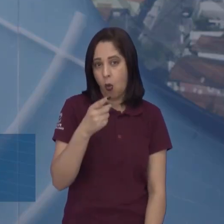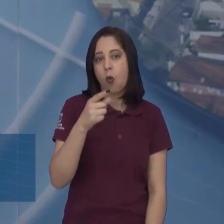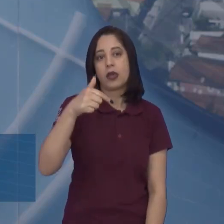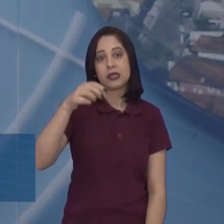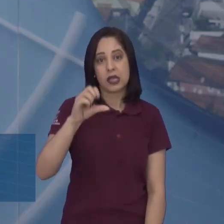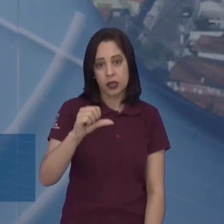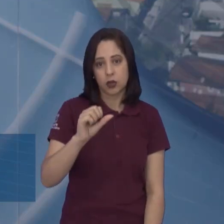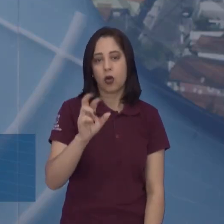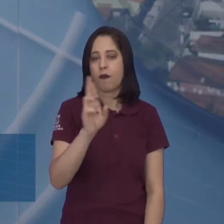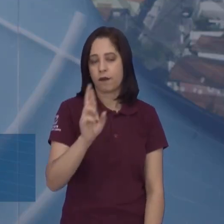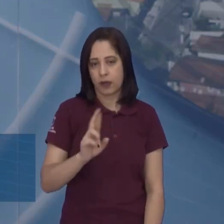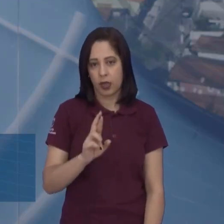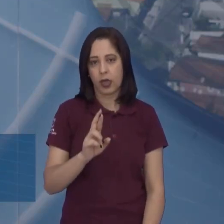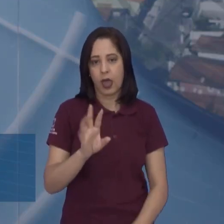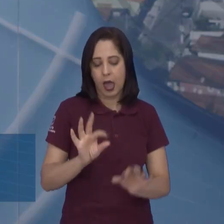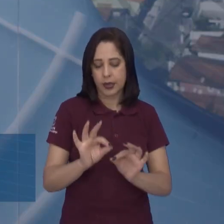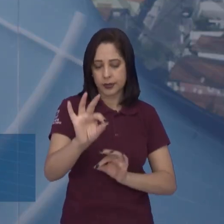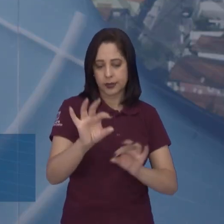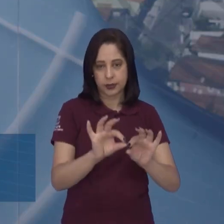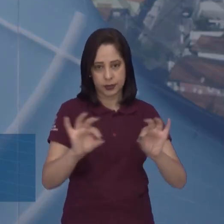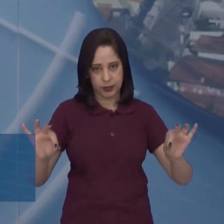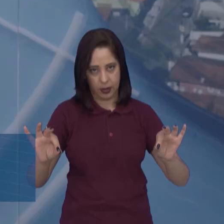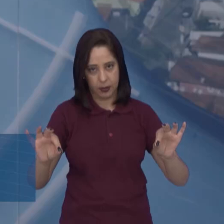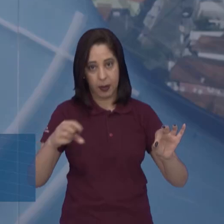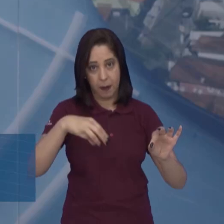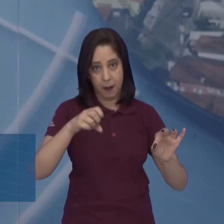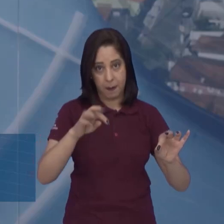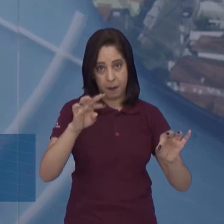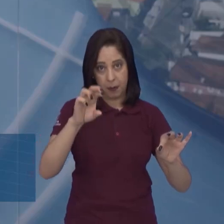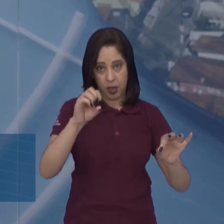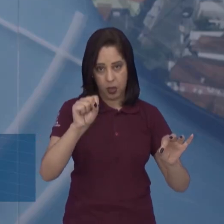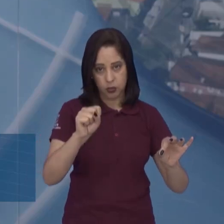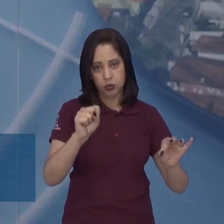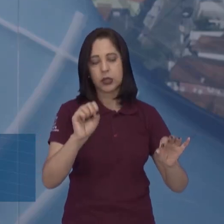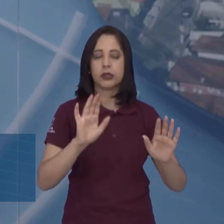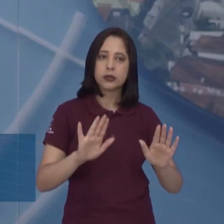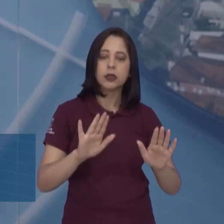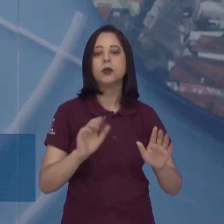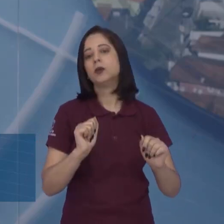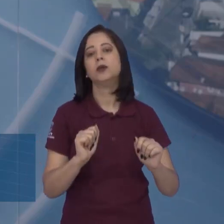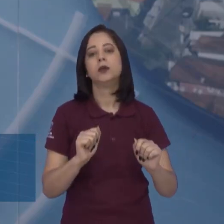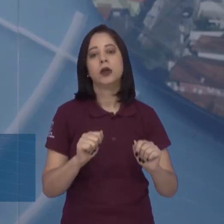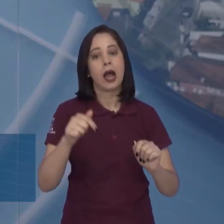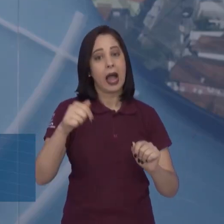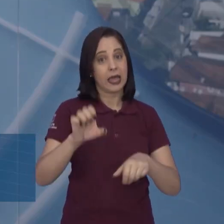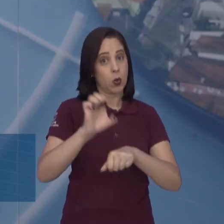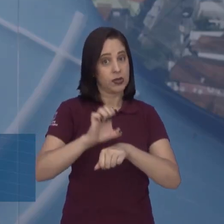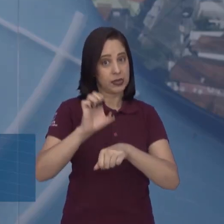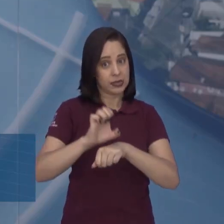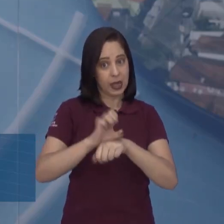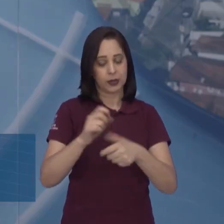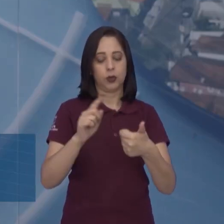41,79, casa com que a Ana Lu falou, né, por metro quadrado. Isso. Nós perdemos apenas aqui no estado, como eu falei,